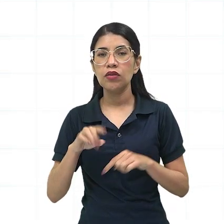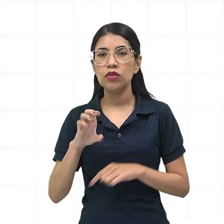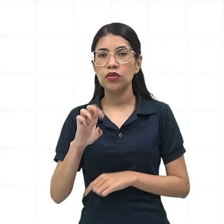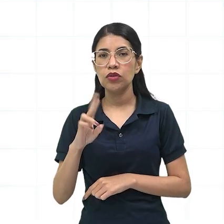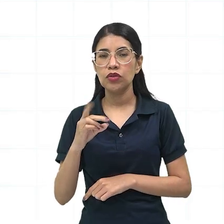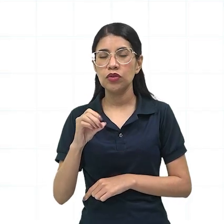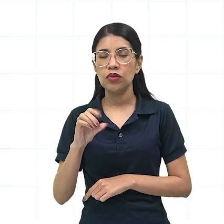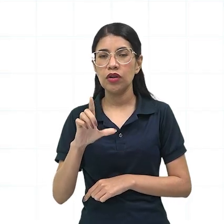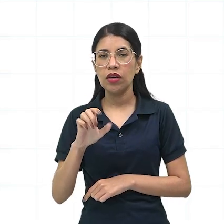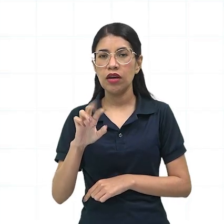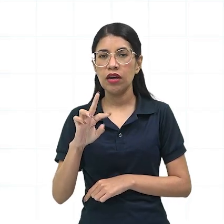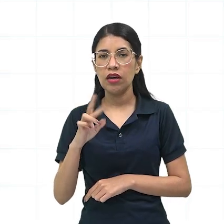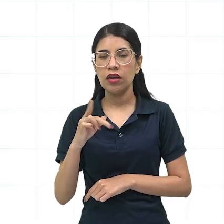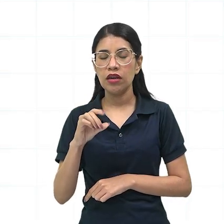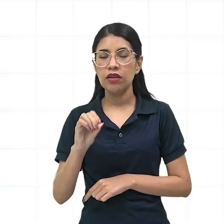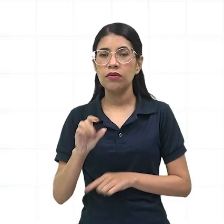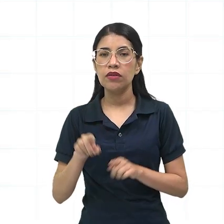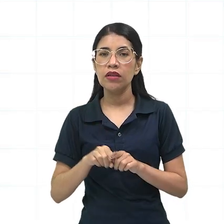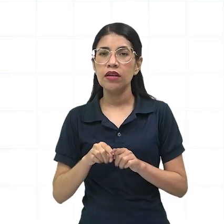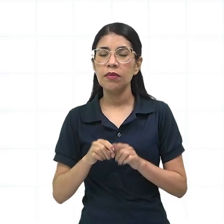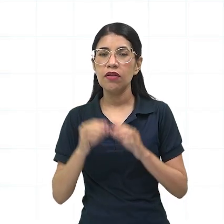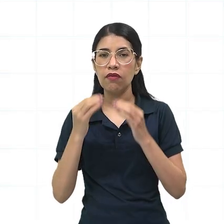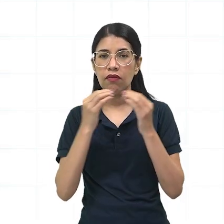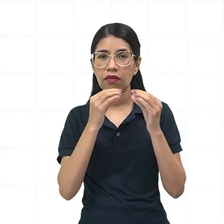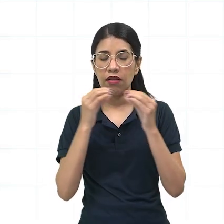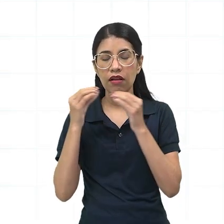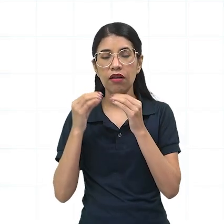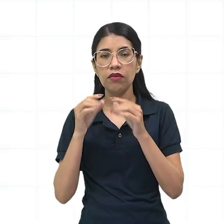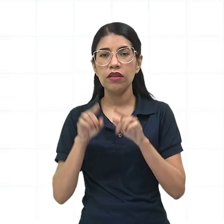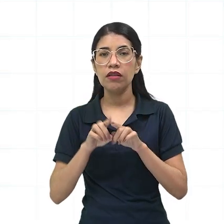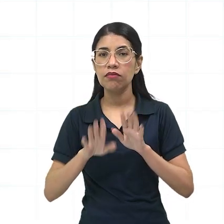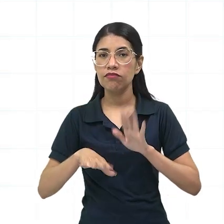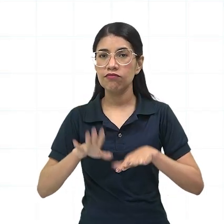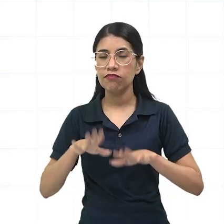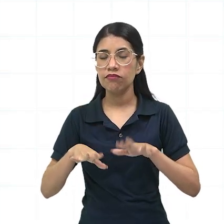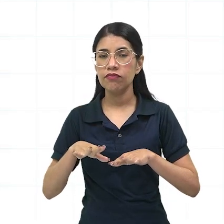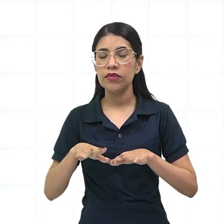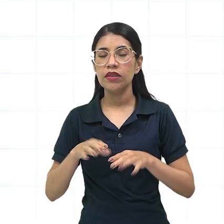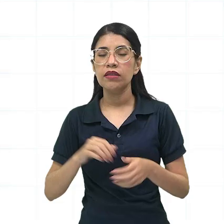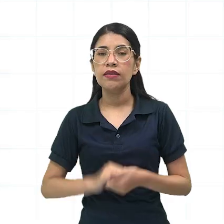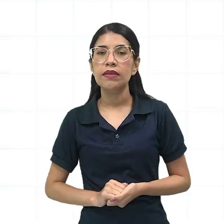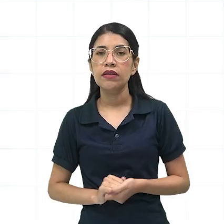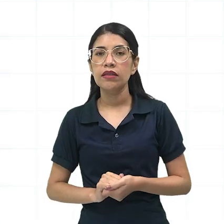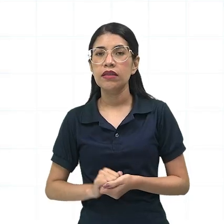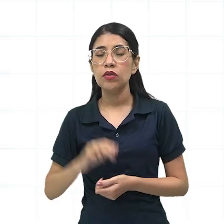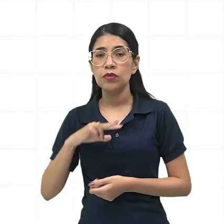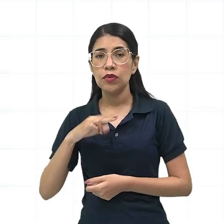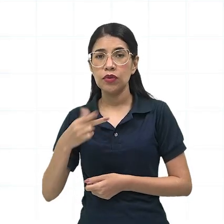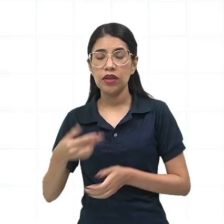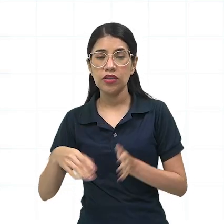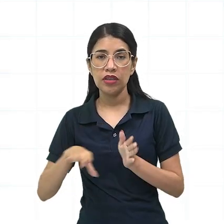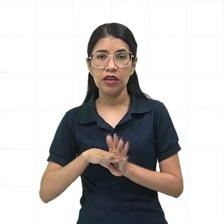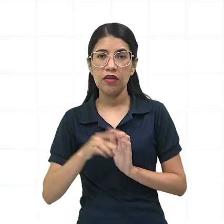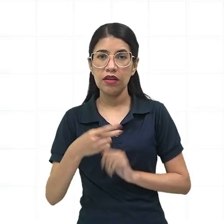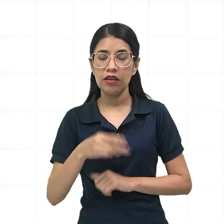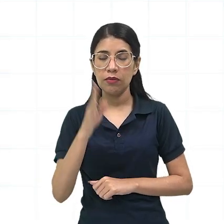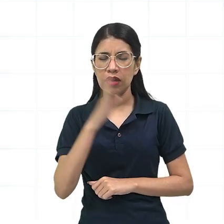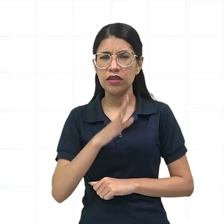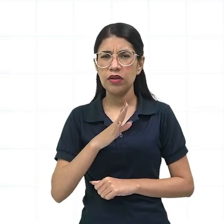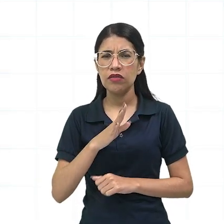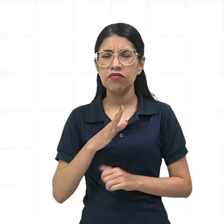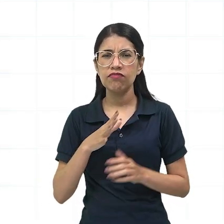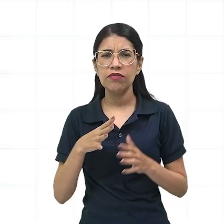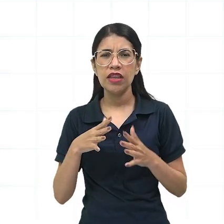chocalhos, flautas e tambores. Então, quando os portugueses chegaram, eles ficaram